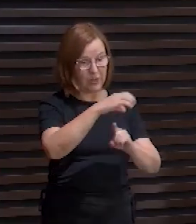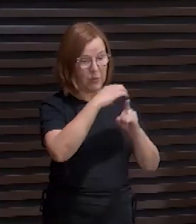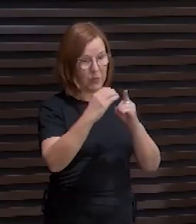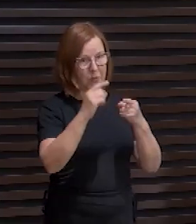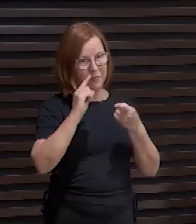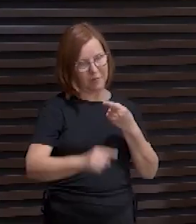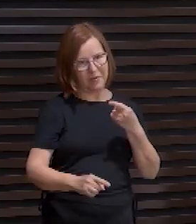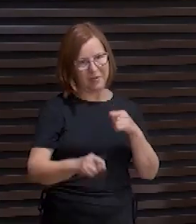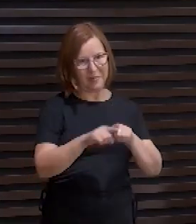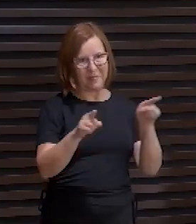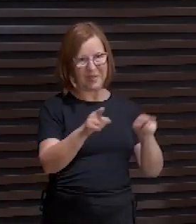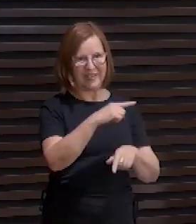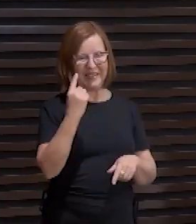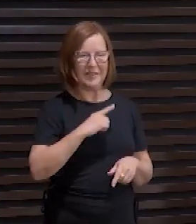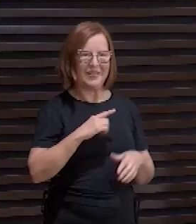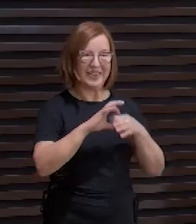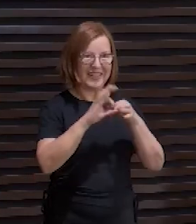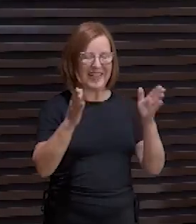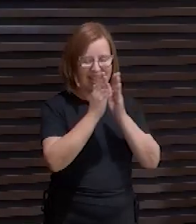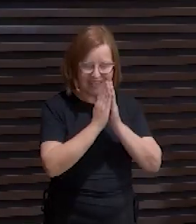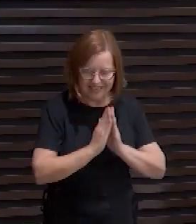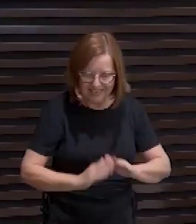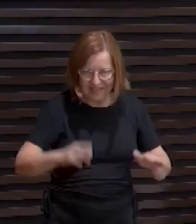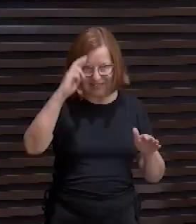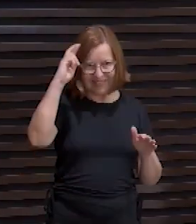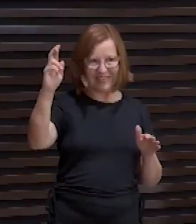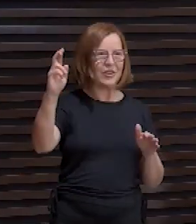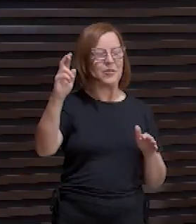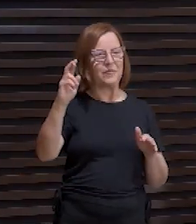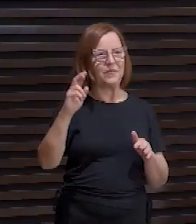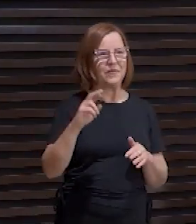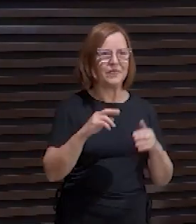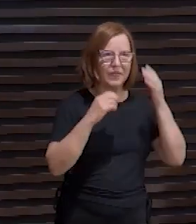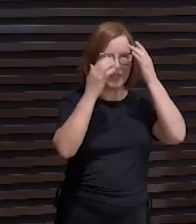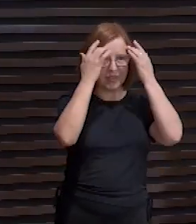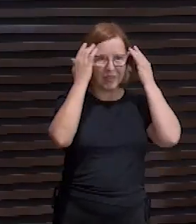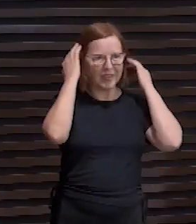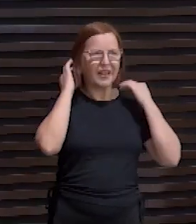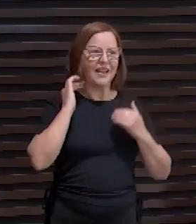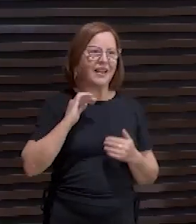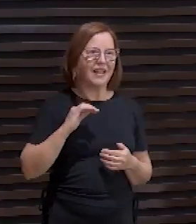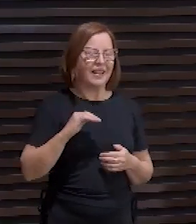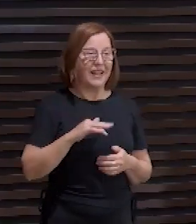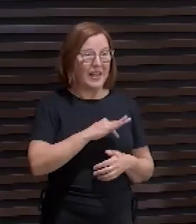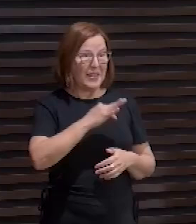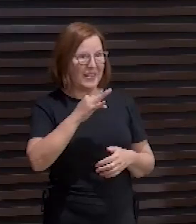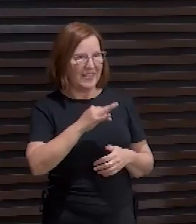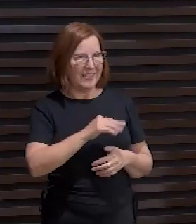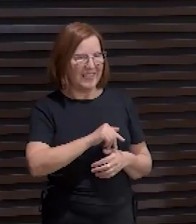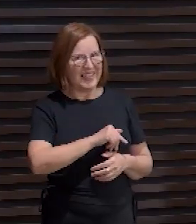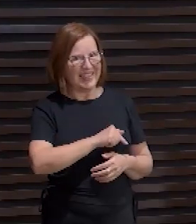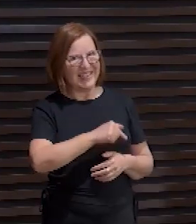liberdade de adorar o Senhor, de adorá-lo, aquele que semana que vem vamos chamar do aniversário do Senhor. Sabemos que não é a data